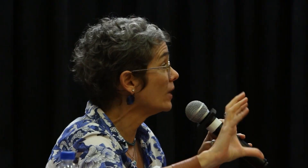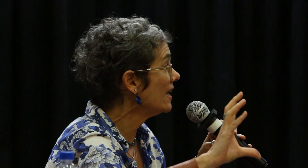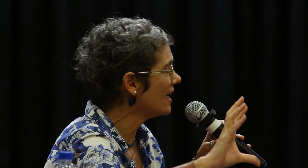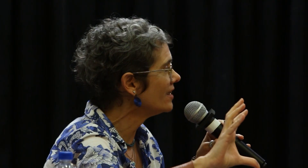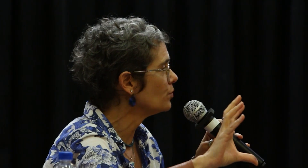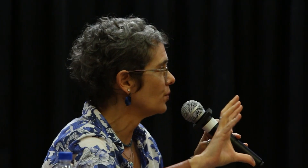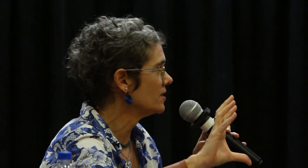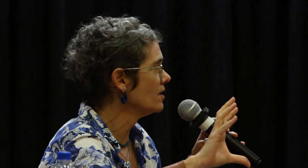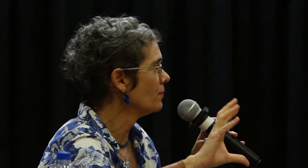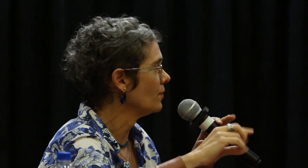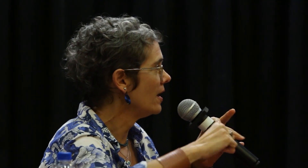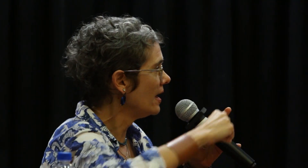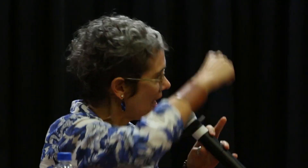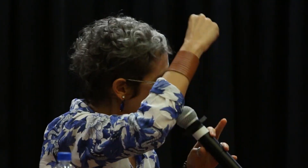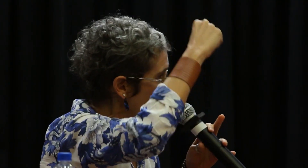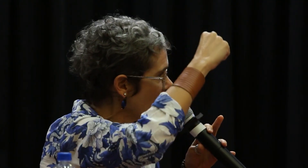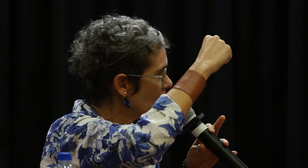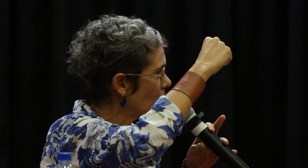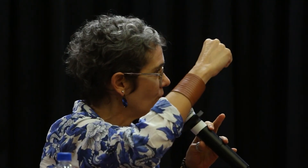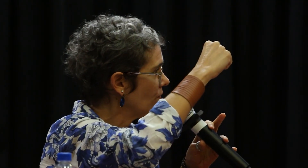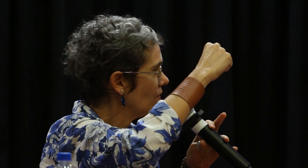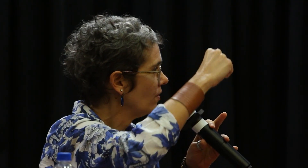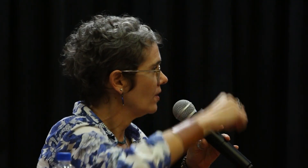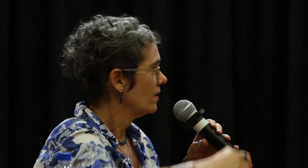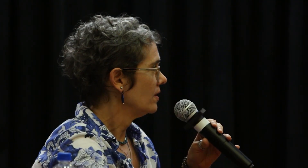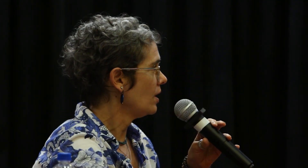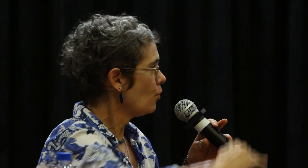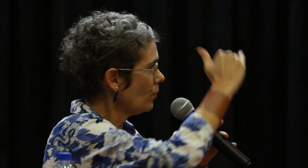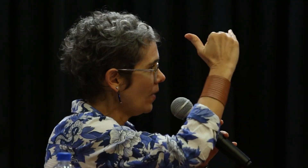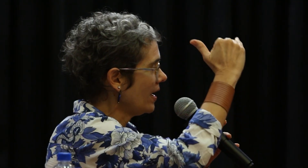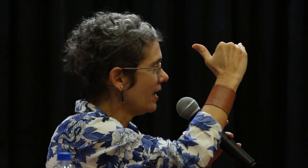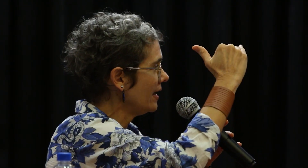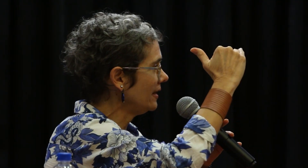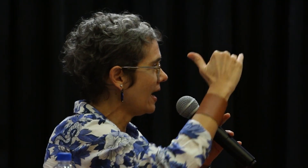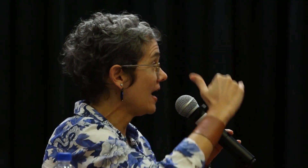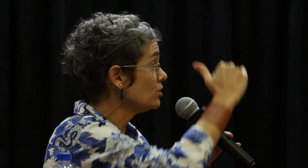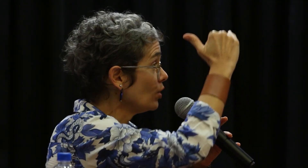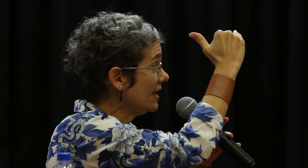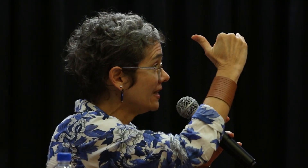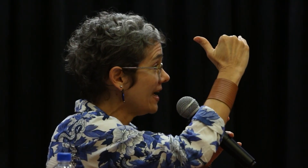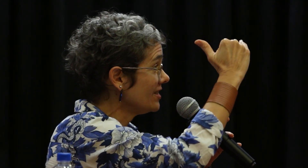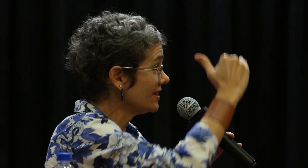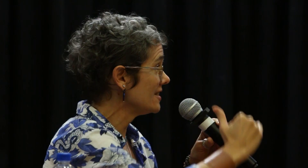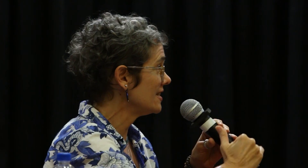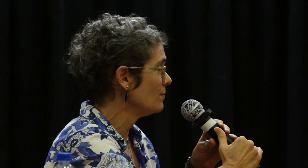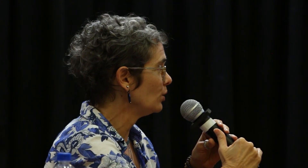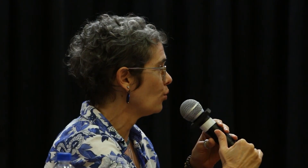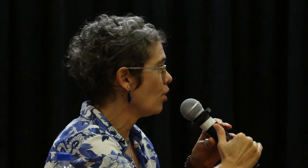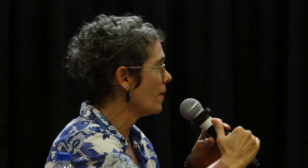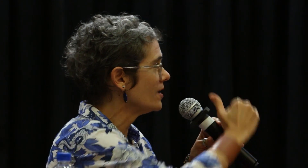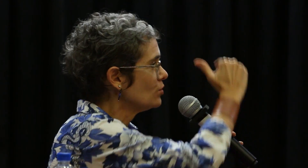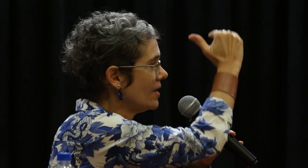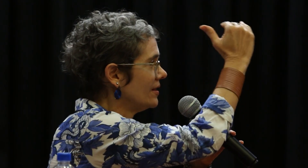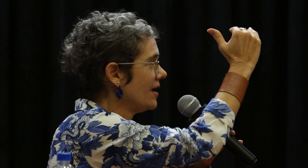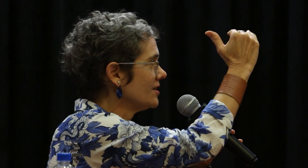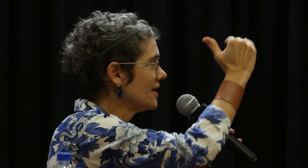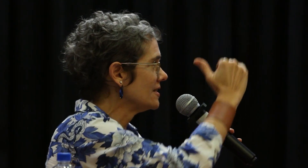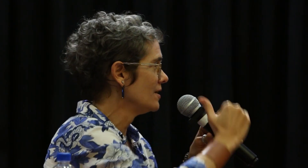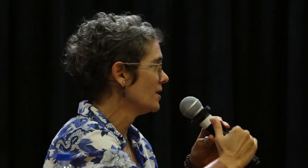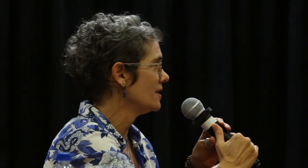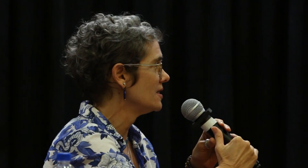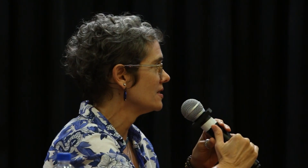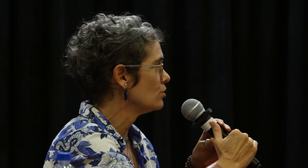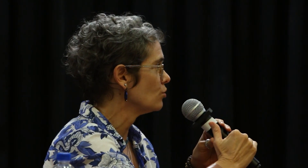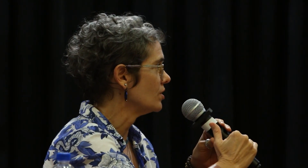da sensorialidade, por exemplo, ele é hierárquico. Né? A racionalidade está acima do corpo, a racionalidade